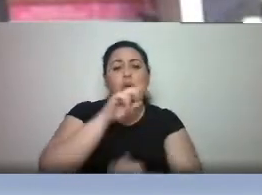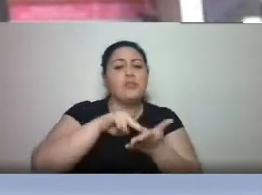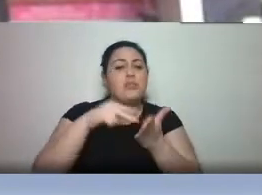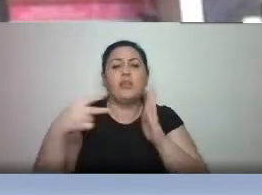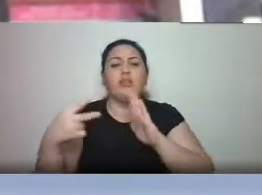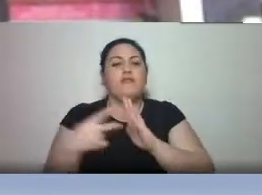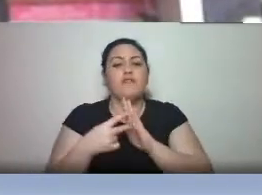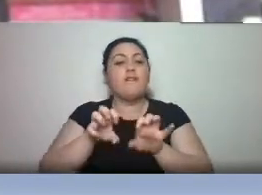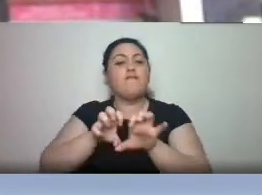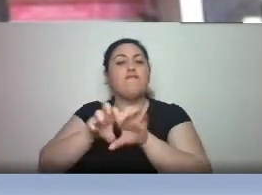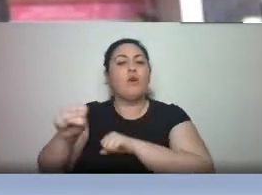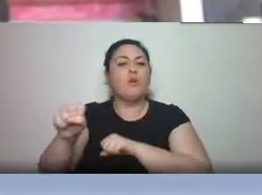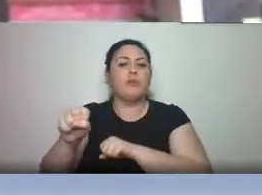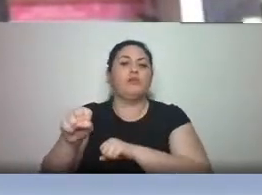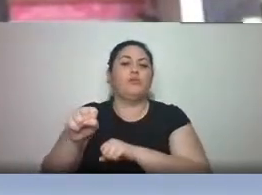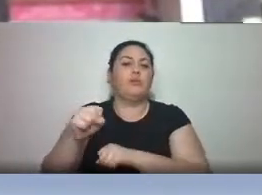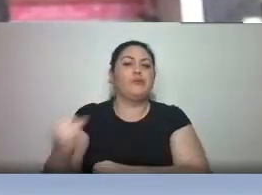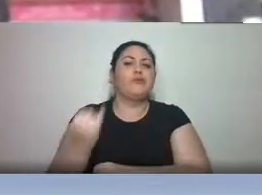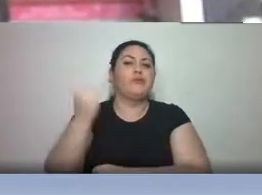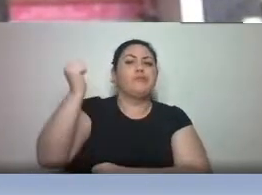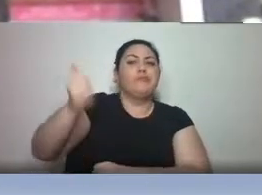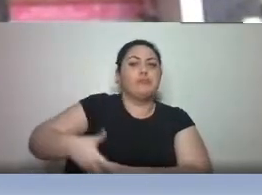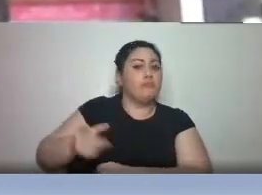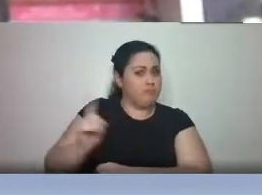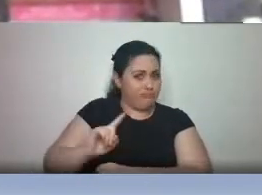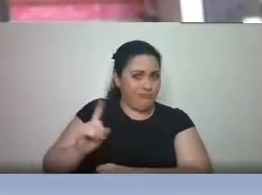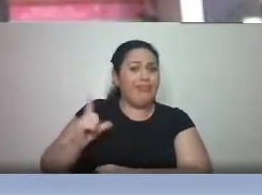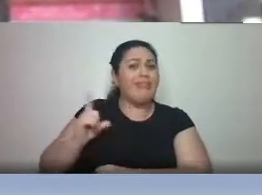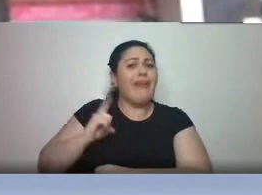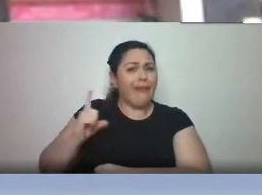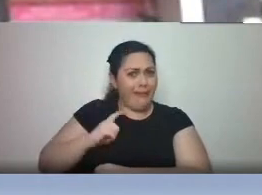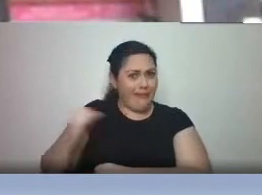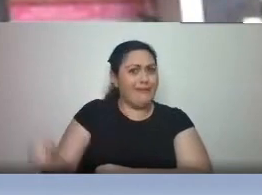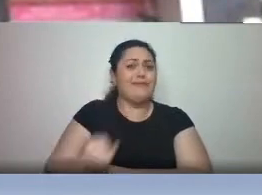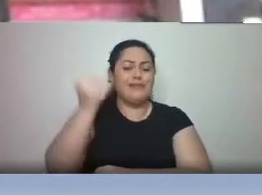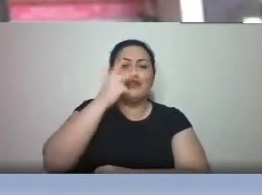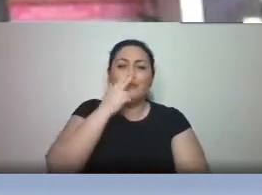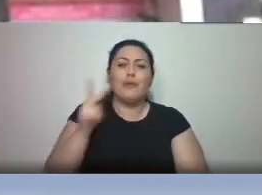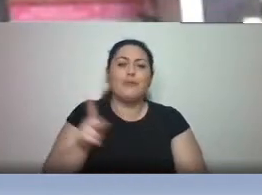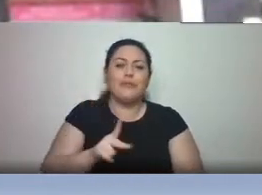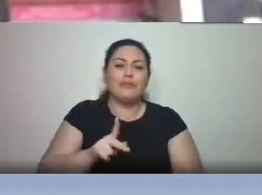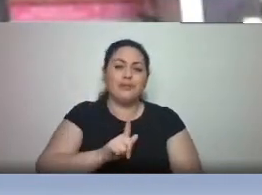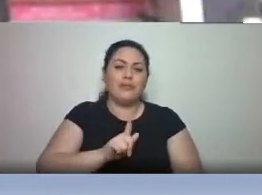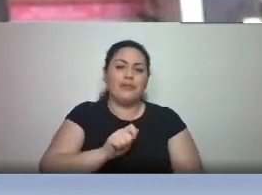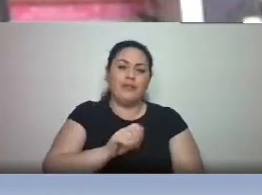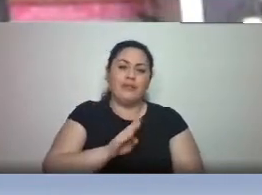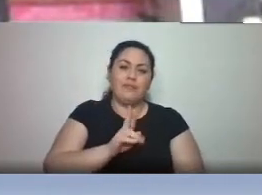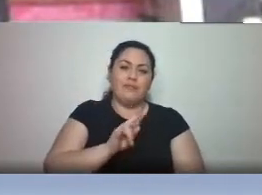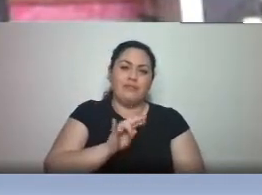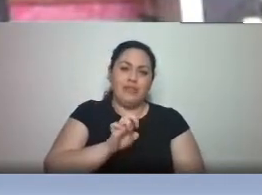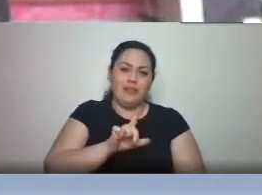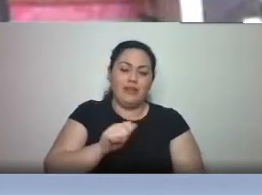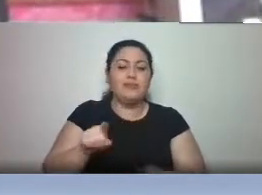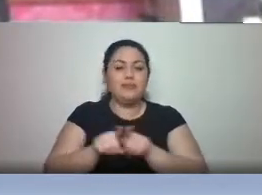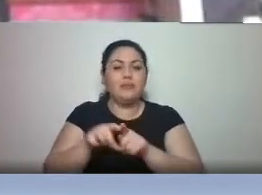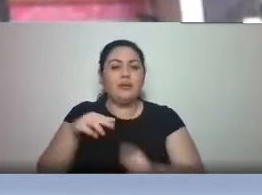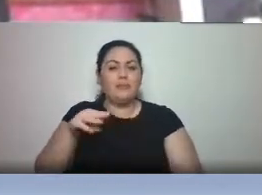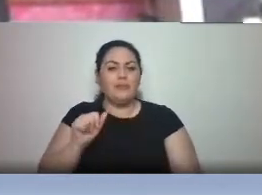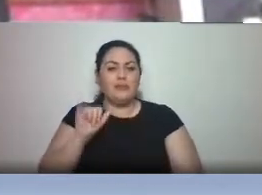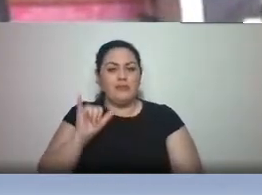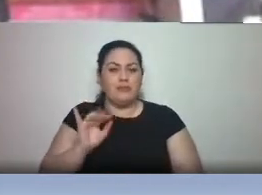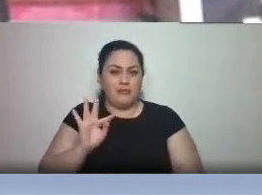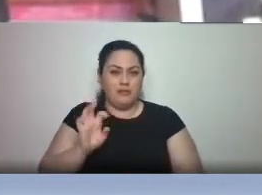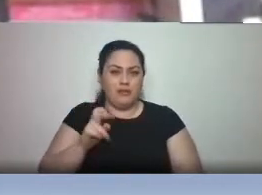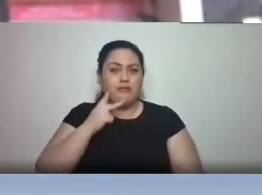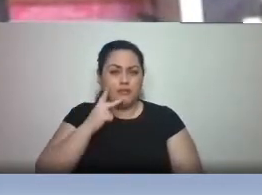não seja muito, muito importante. Um dia, como as professoras Maite e Gabriela falaram, a gente vai se reunir, vamos fazer uma super festa